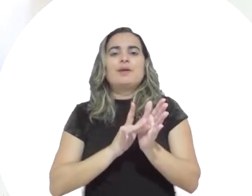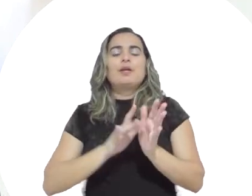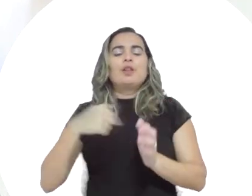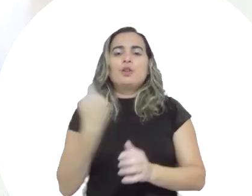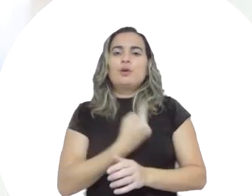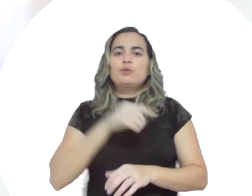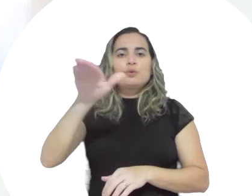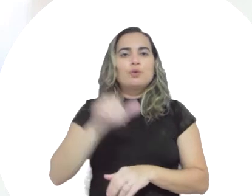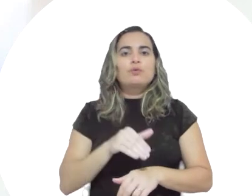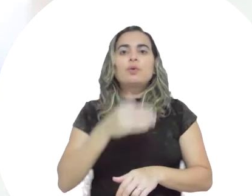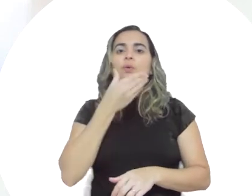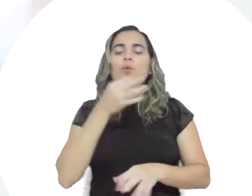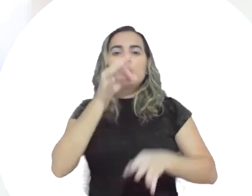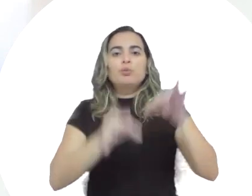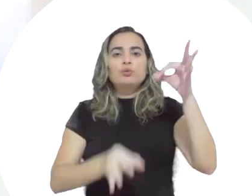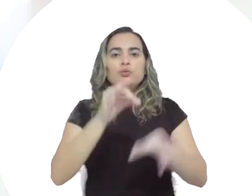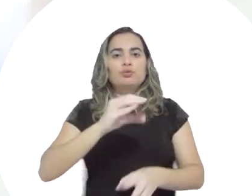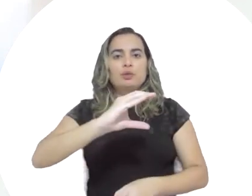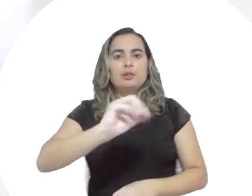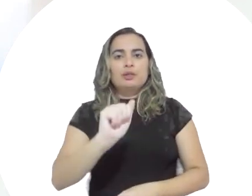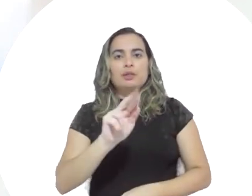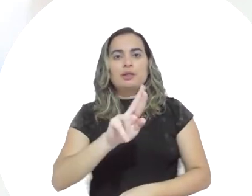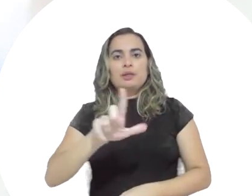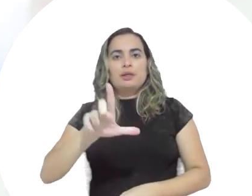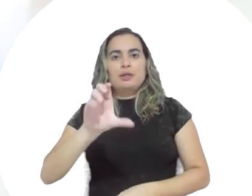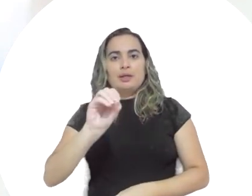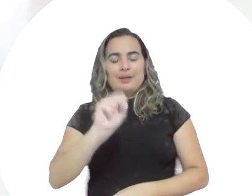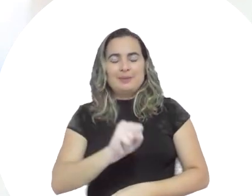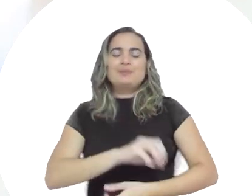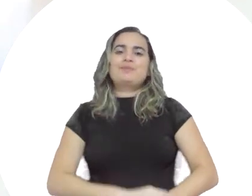convidado foi o juiz da Corte Eleitoral do Rio Grande do Norte, Carlos Wagner Dias. Acompanhe.